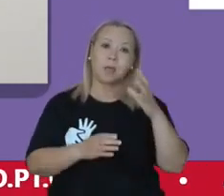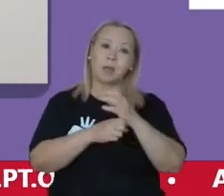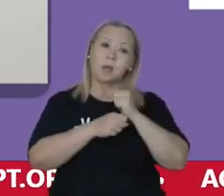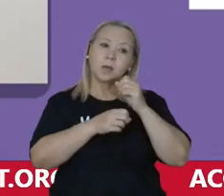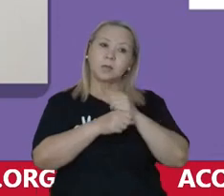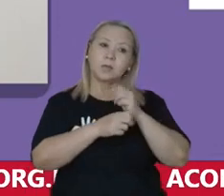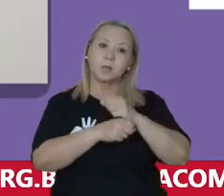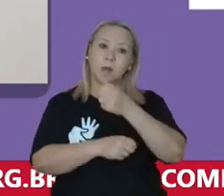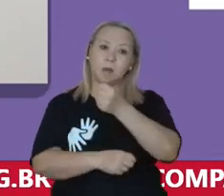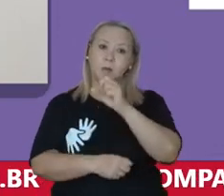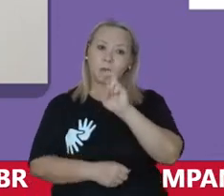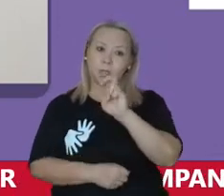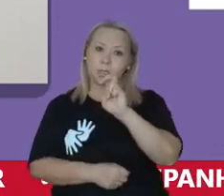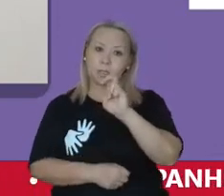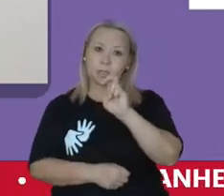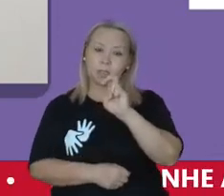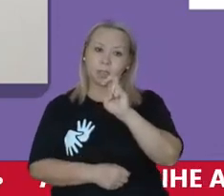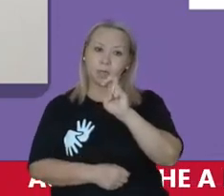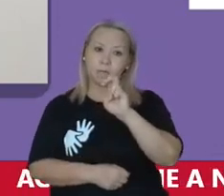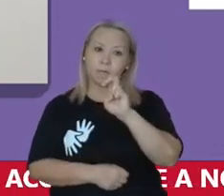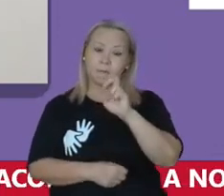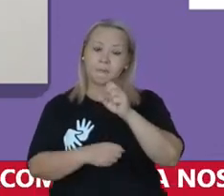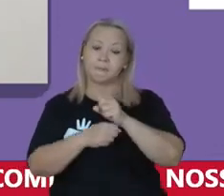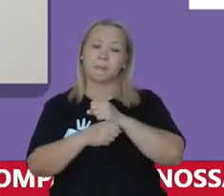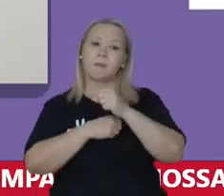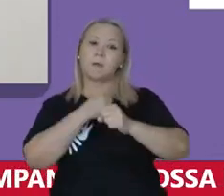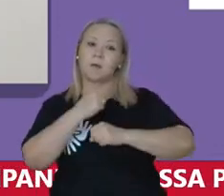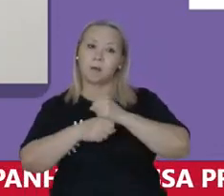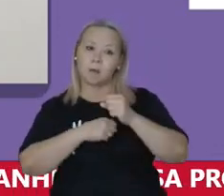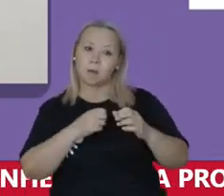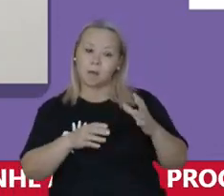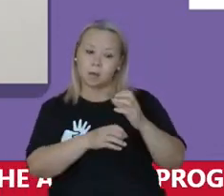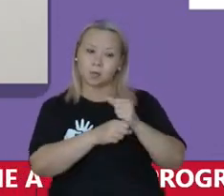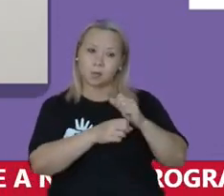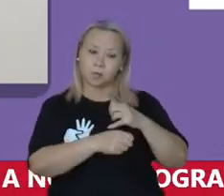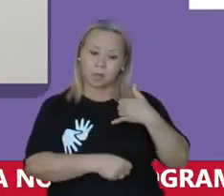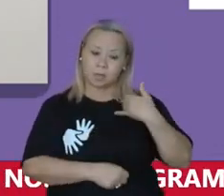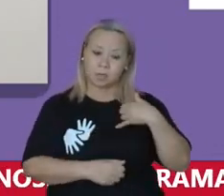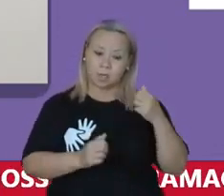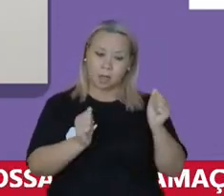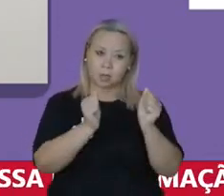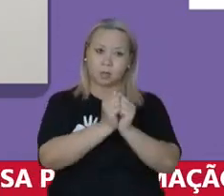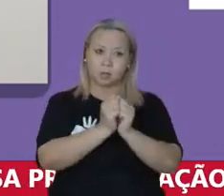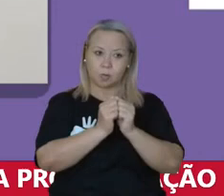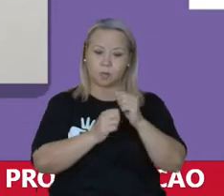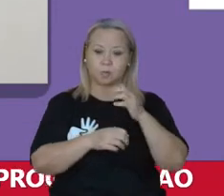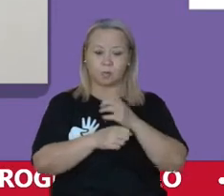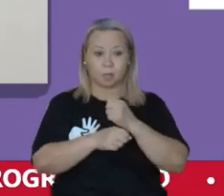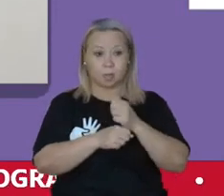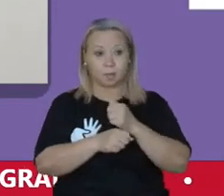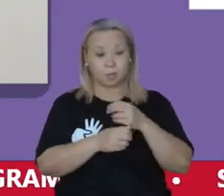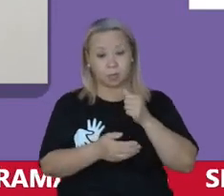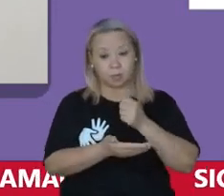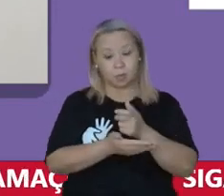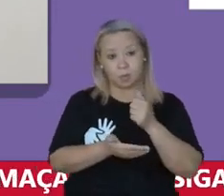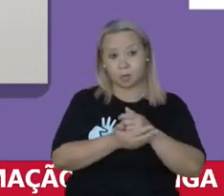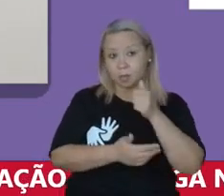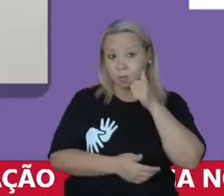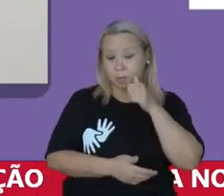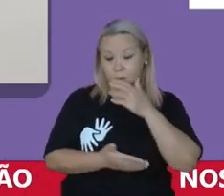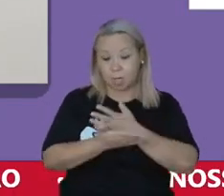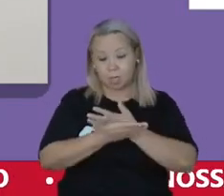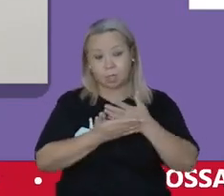somar 85 anos, somando a idade com o tempo de contribuição para as mulheres, desde que as